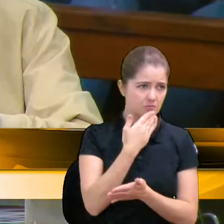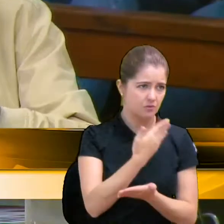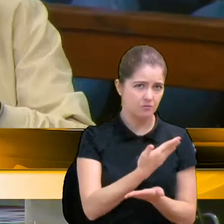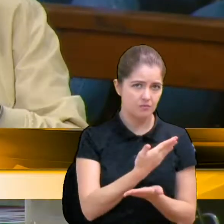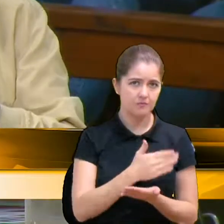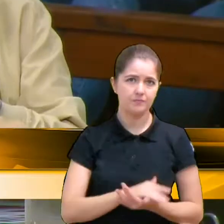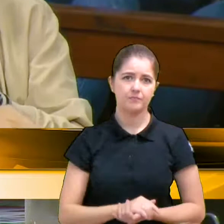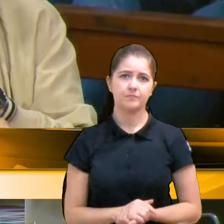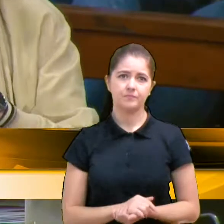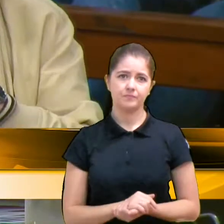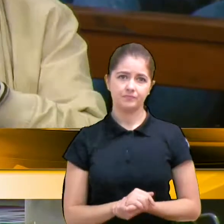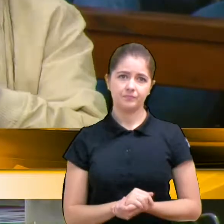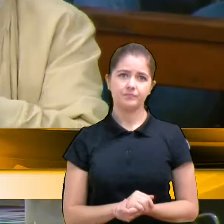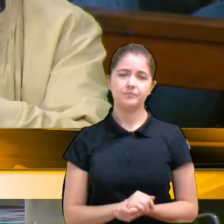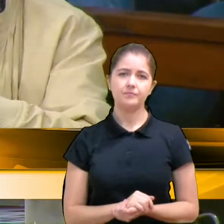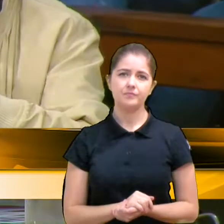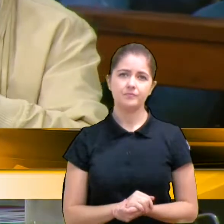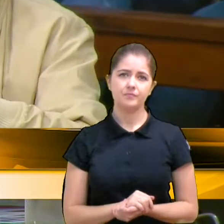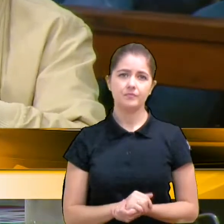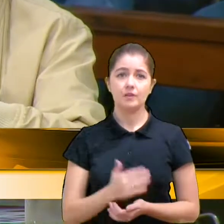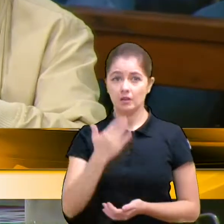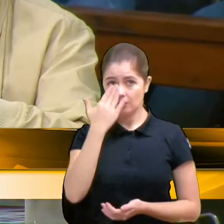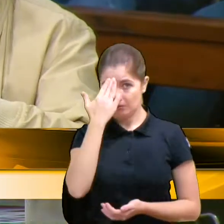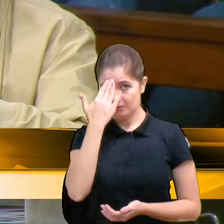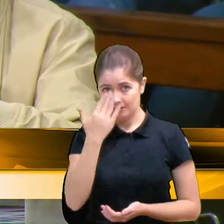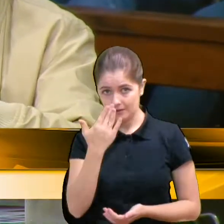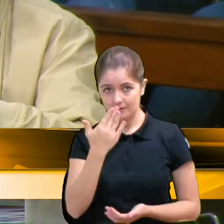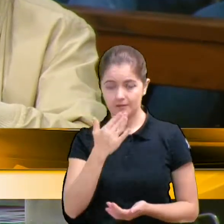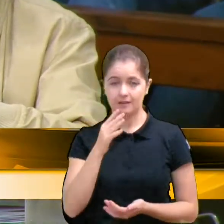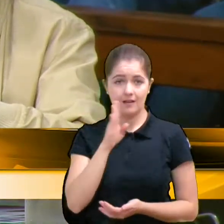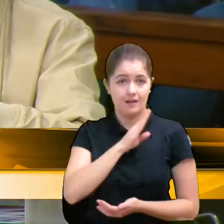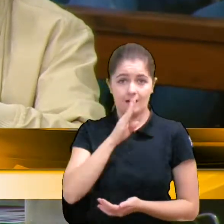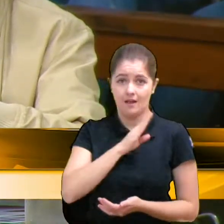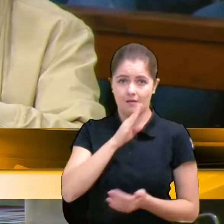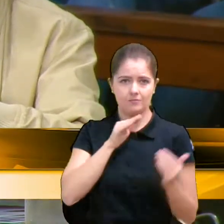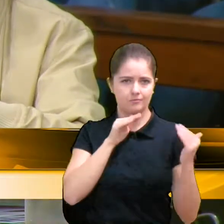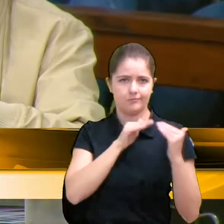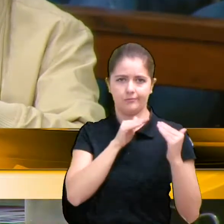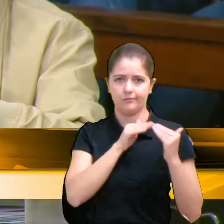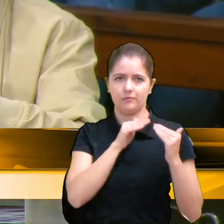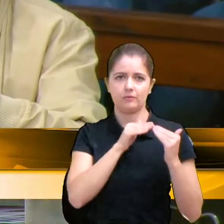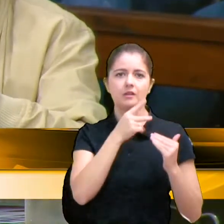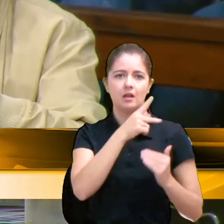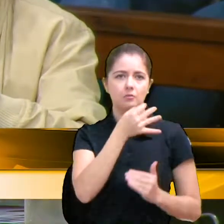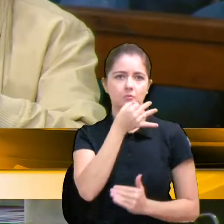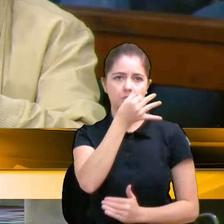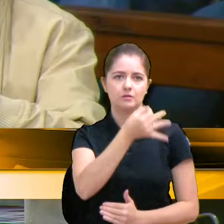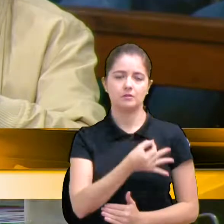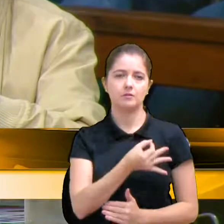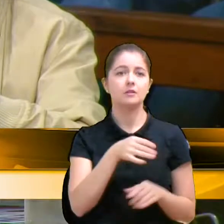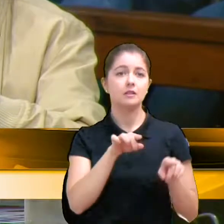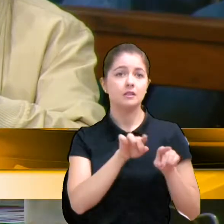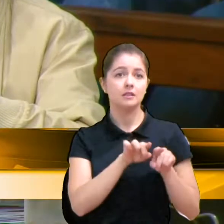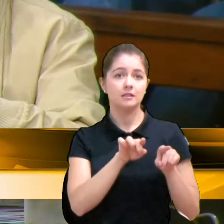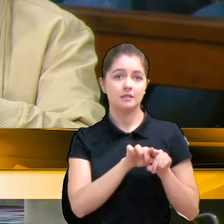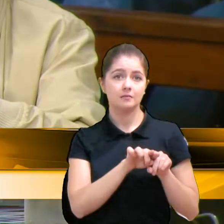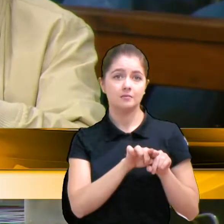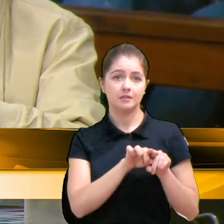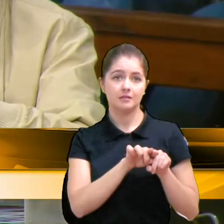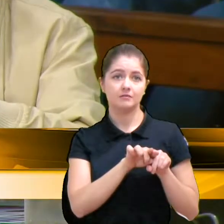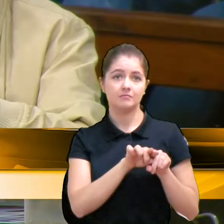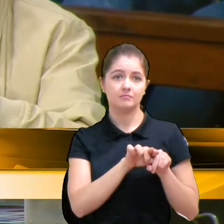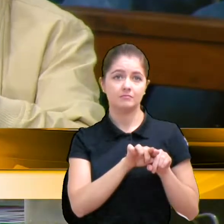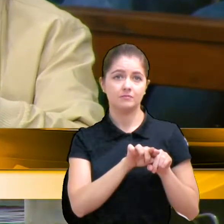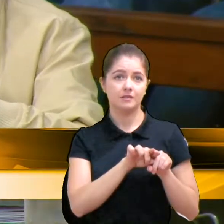Obrigado, vereador Tomé. Rapidamente, concordar com Vossa Excelência e dizer que o pior que nós